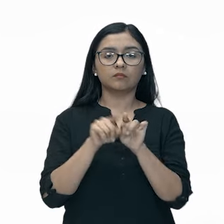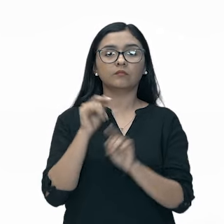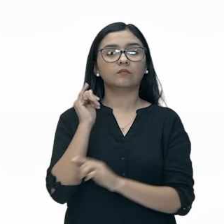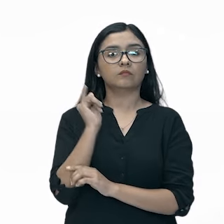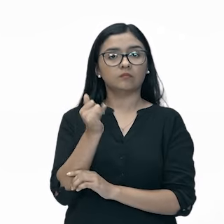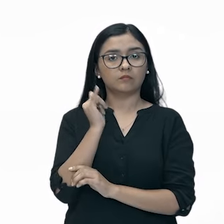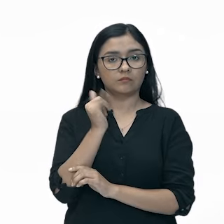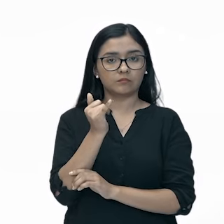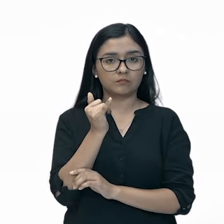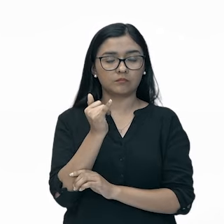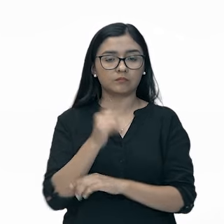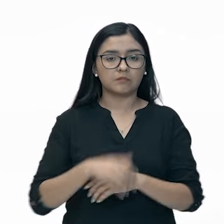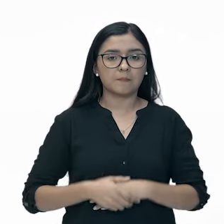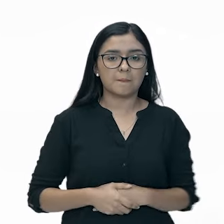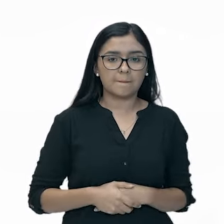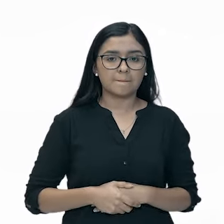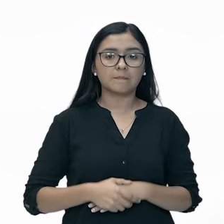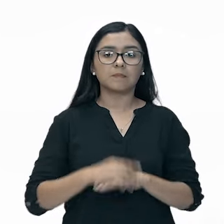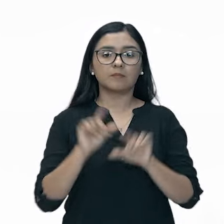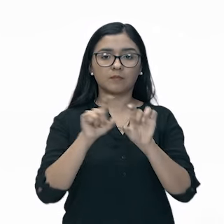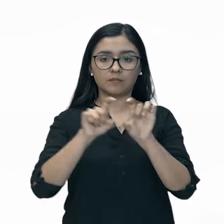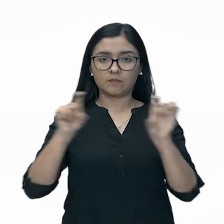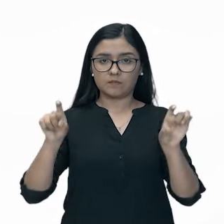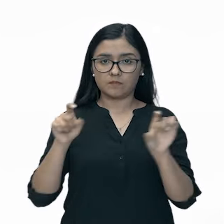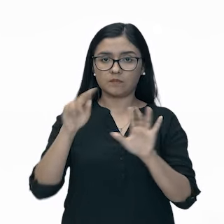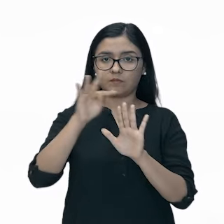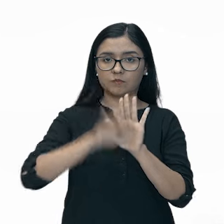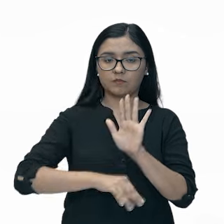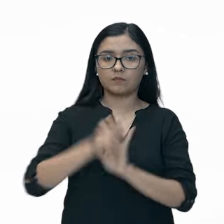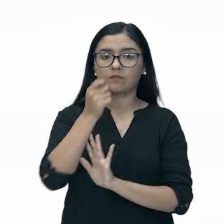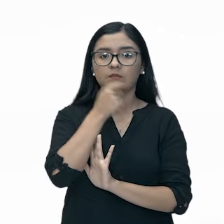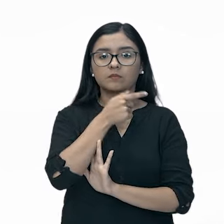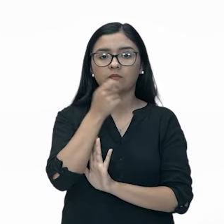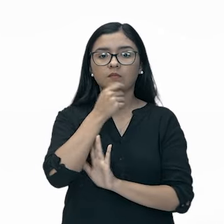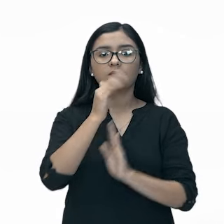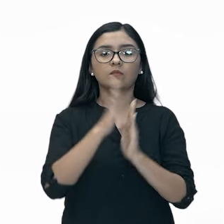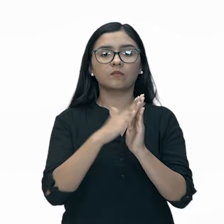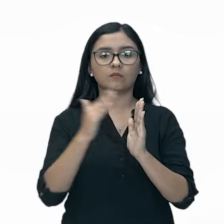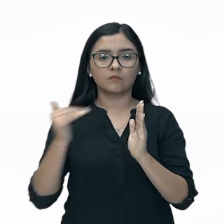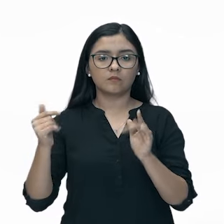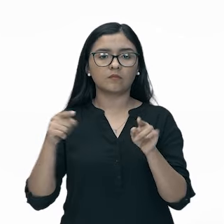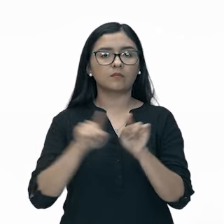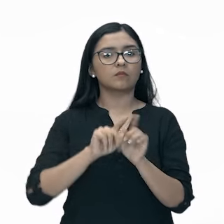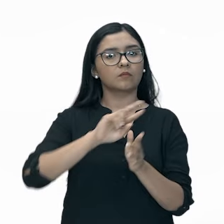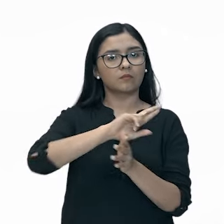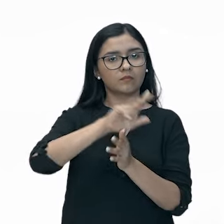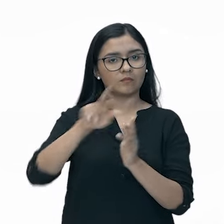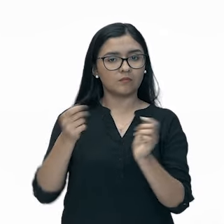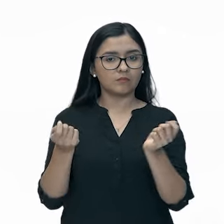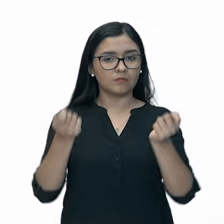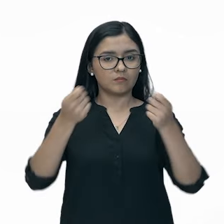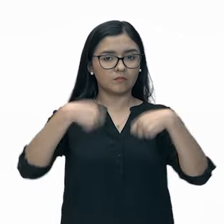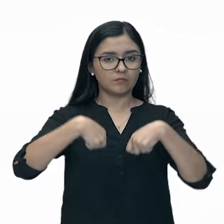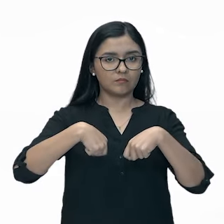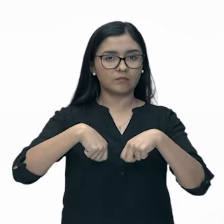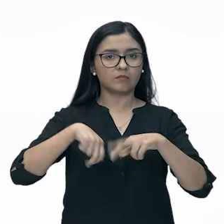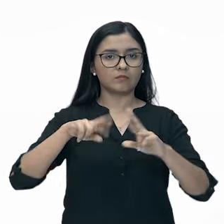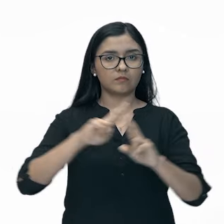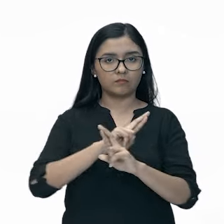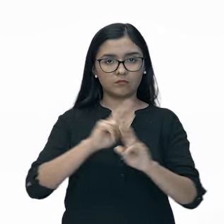emissor da mensagem paráfrases paródias hertia e outras possibilidades de interação